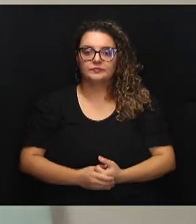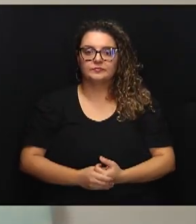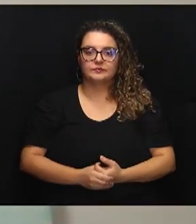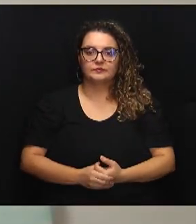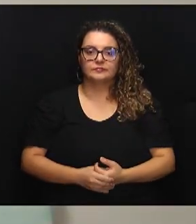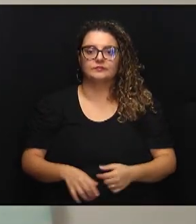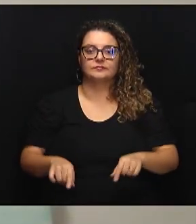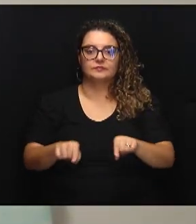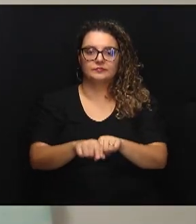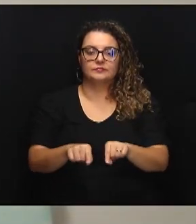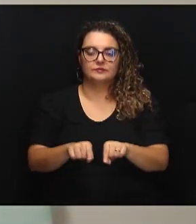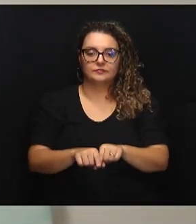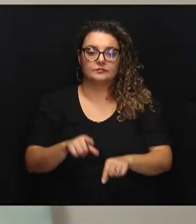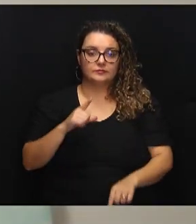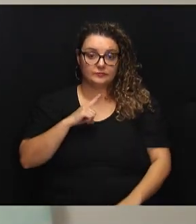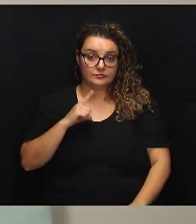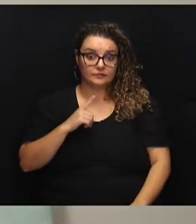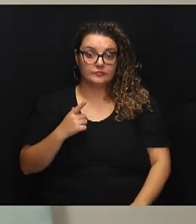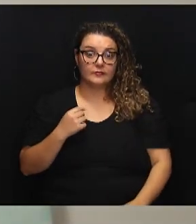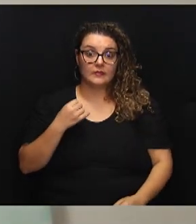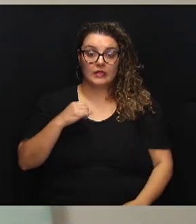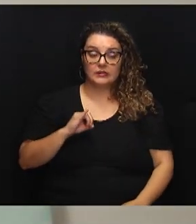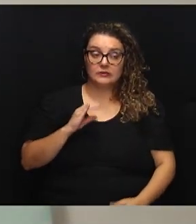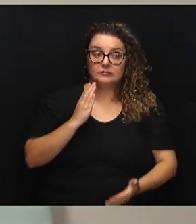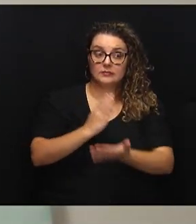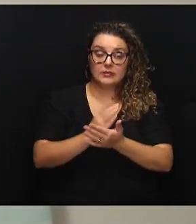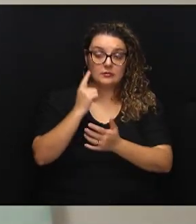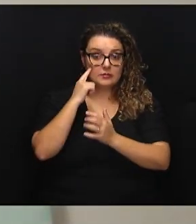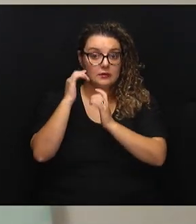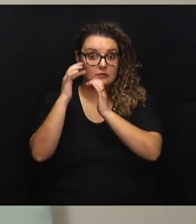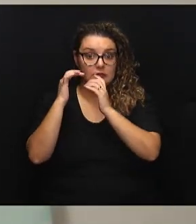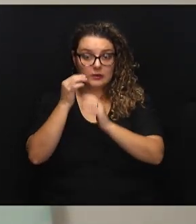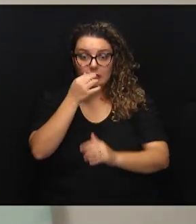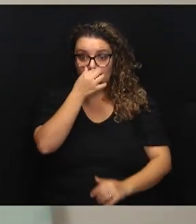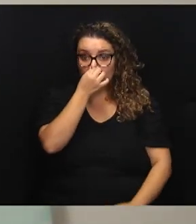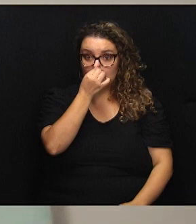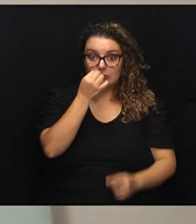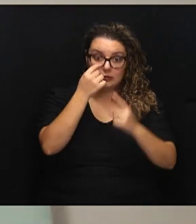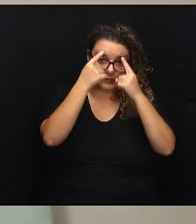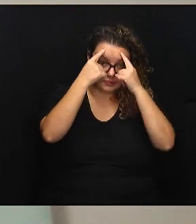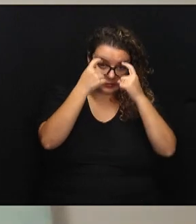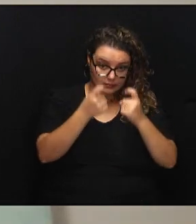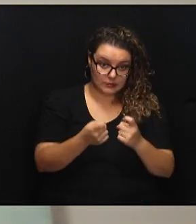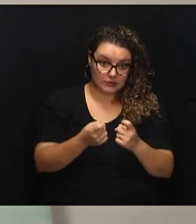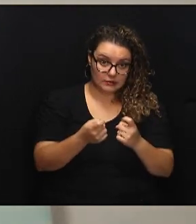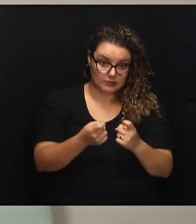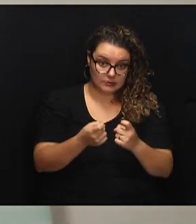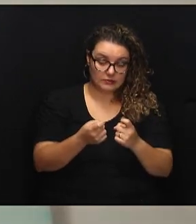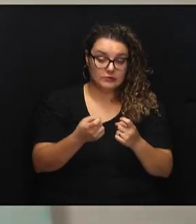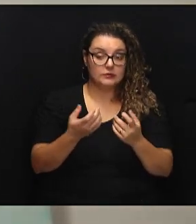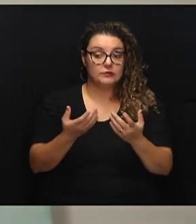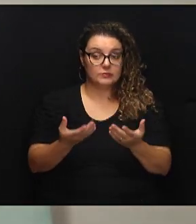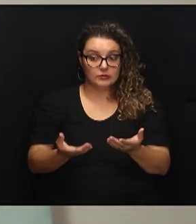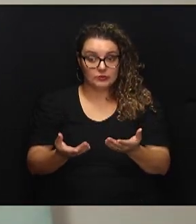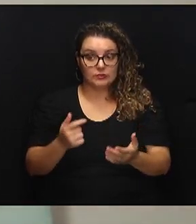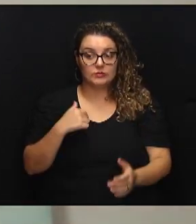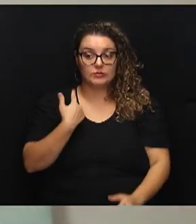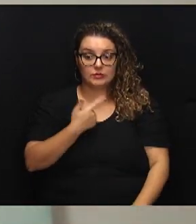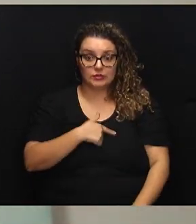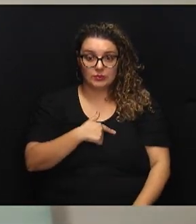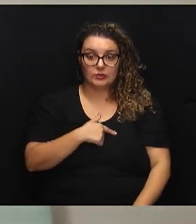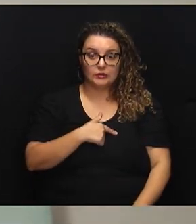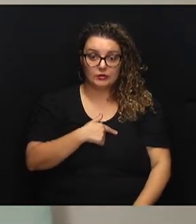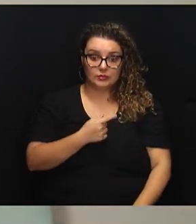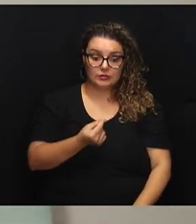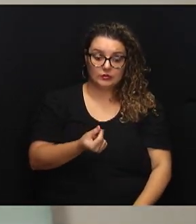Também consta, né, que se a gente parar para pensar que a violência, né, e a nossa moeda tem